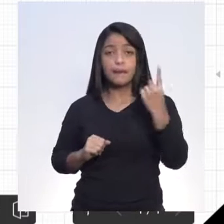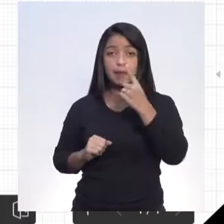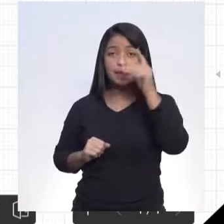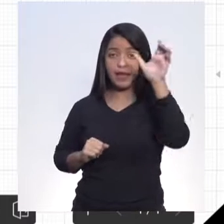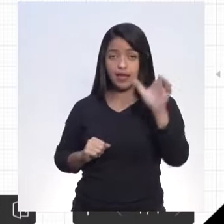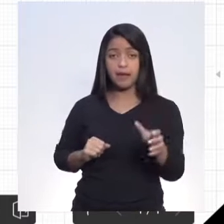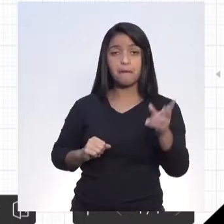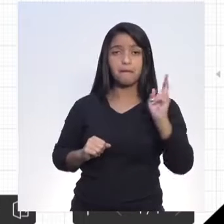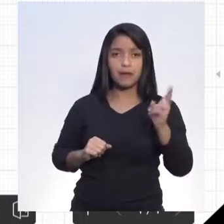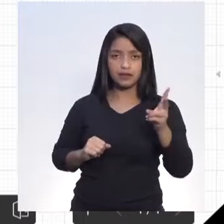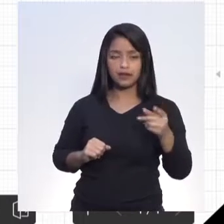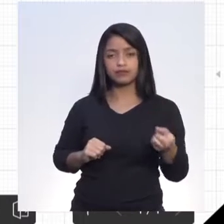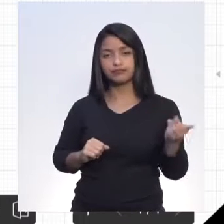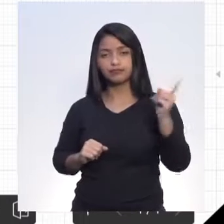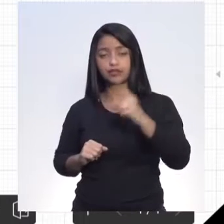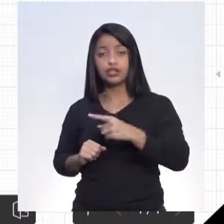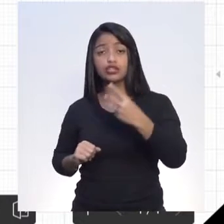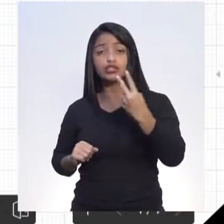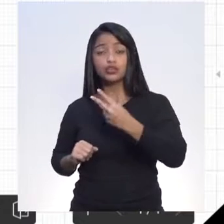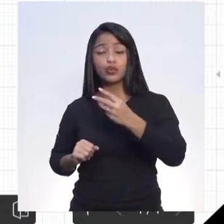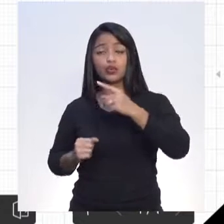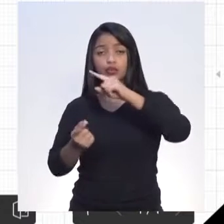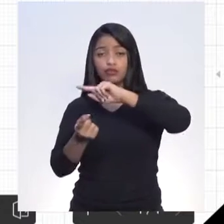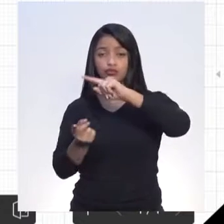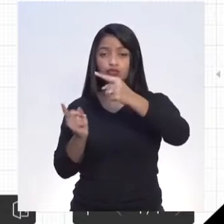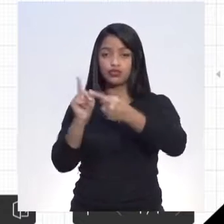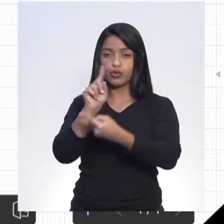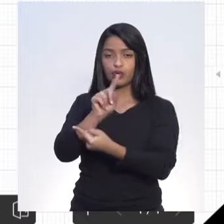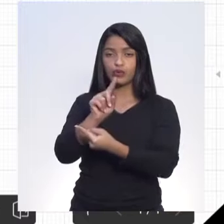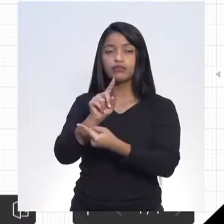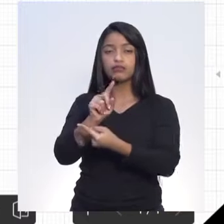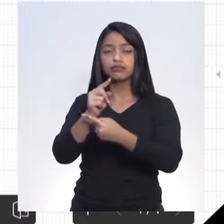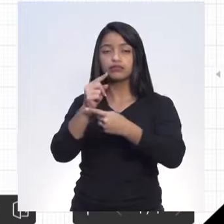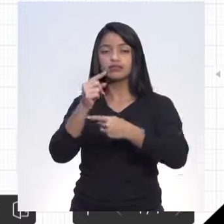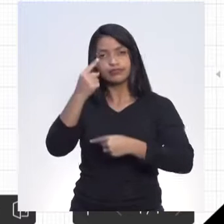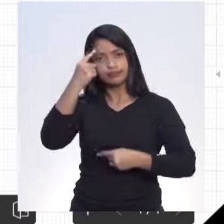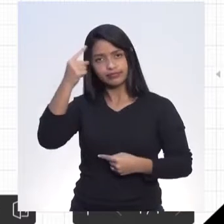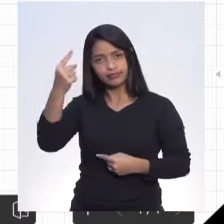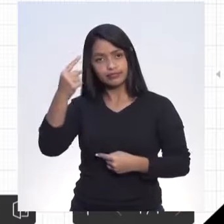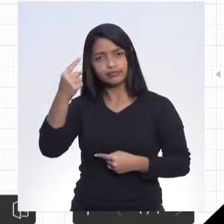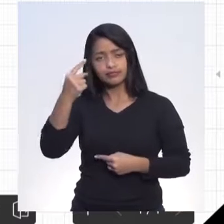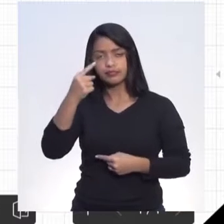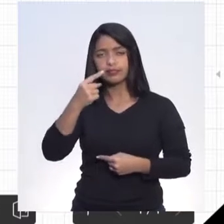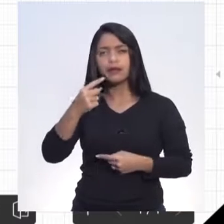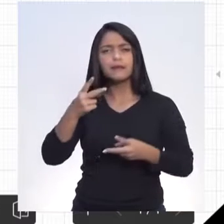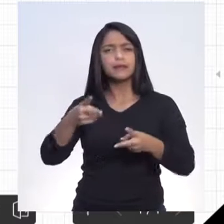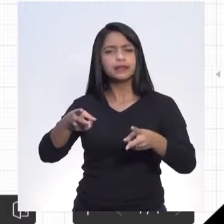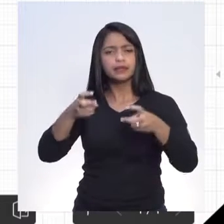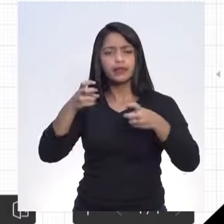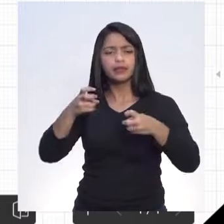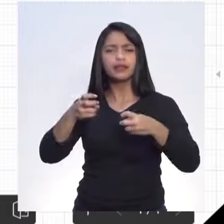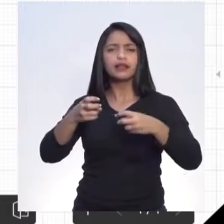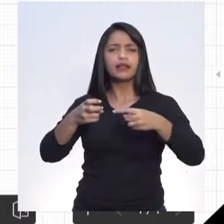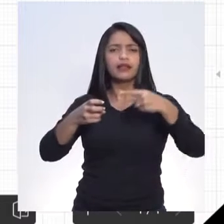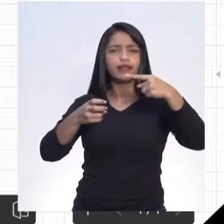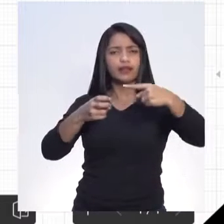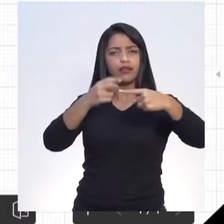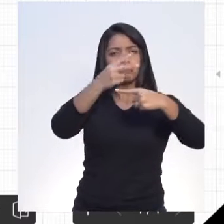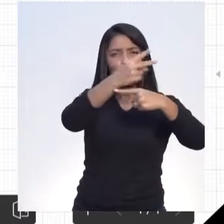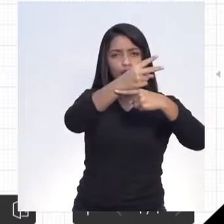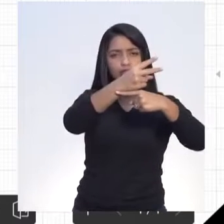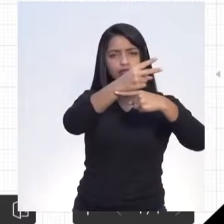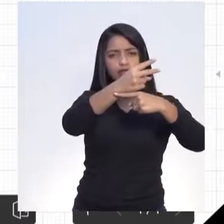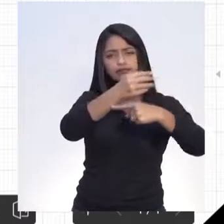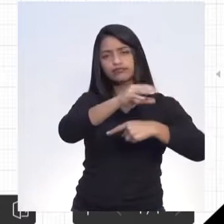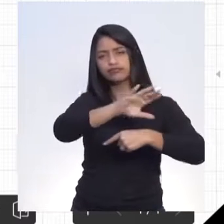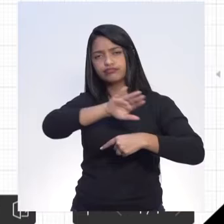multiplica pelo inverso da segunda. Tá vendo que eu estou multiplicando em cima por 2? E o denominador também por